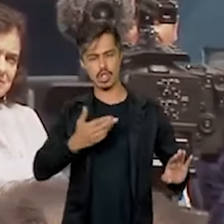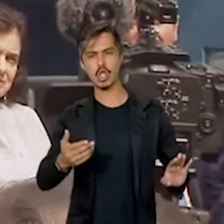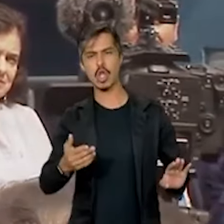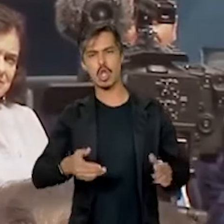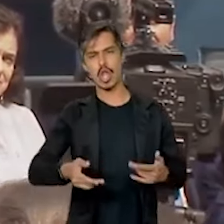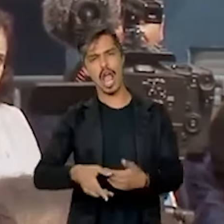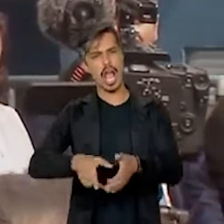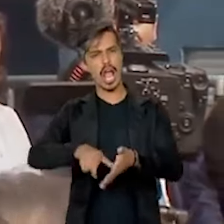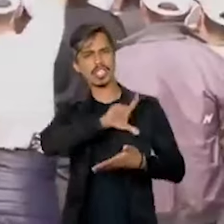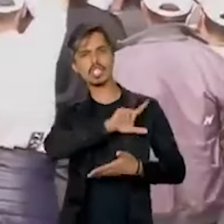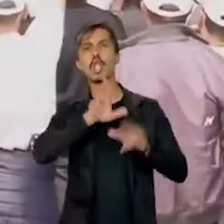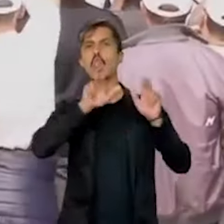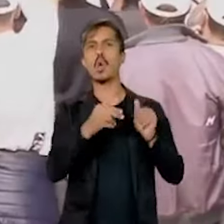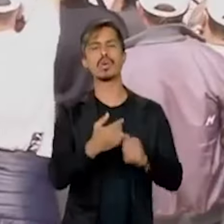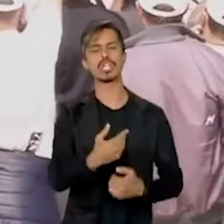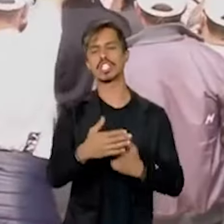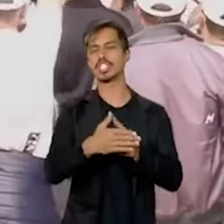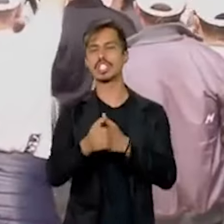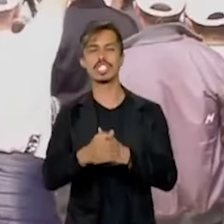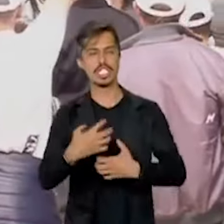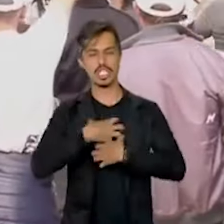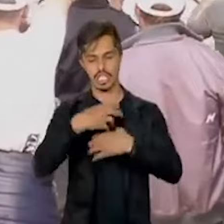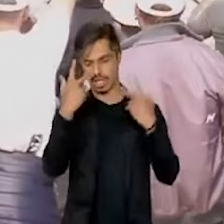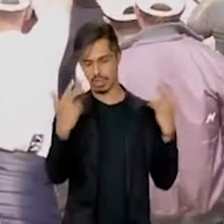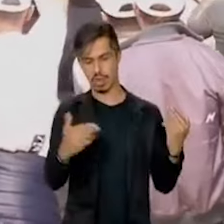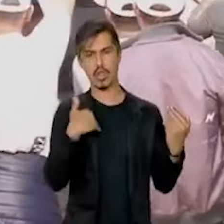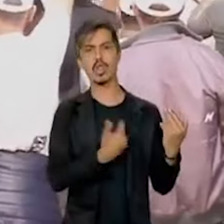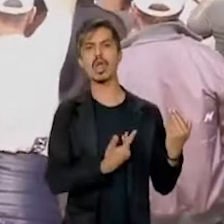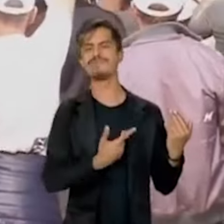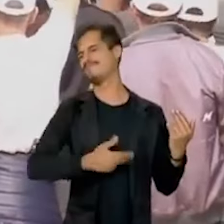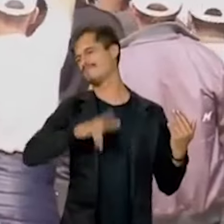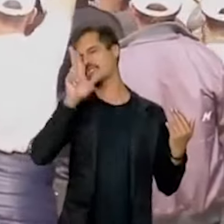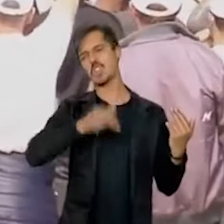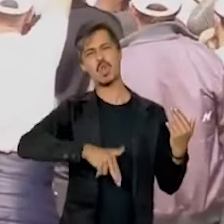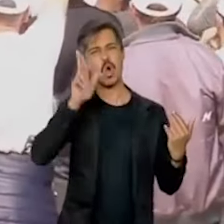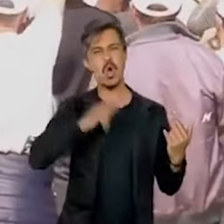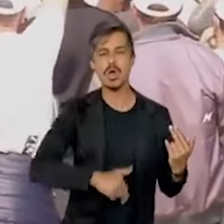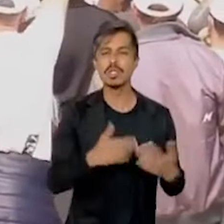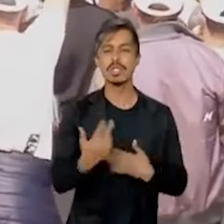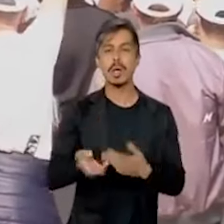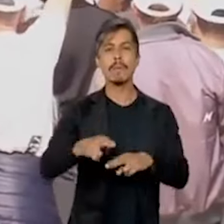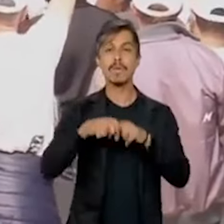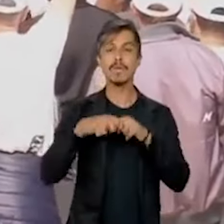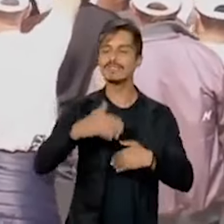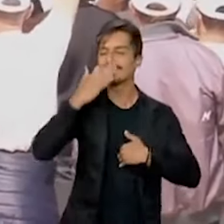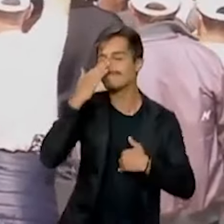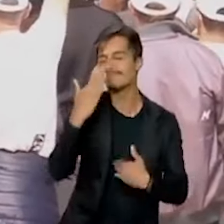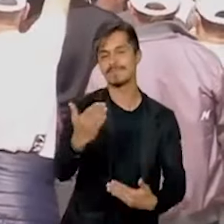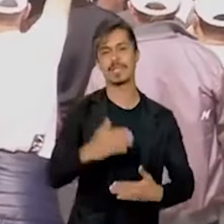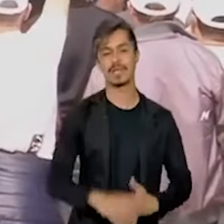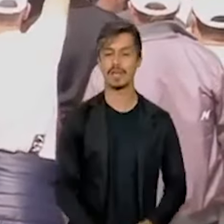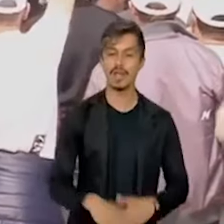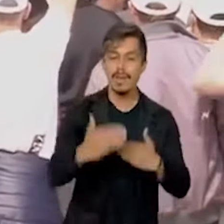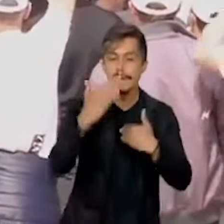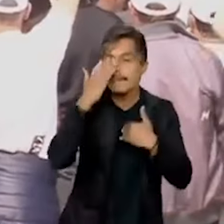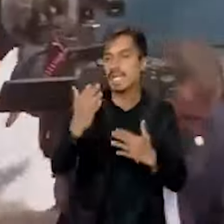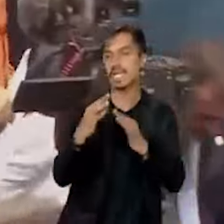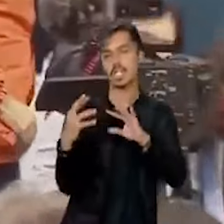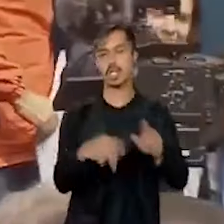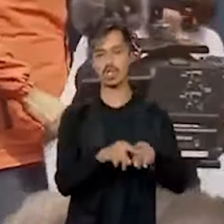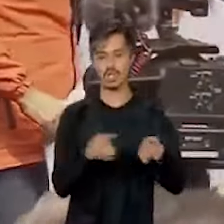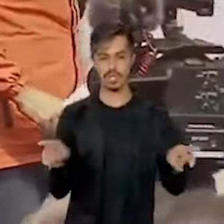amor que nós governamos esse país para cuidar do nosso povo. Por isso, gente, muito obrigado a